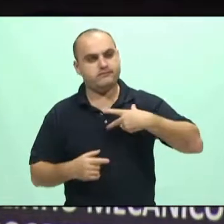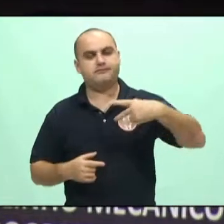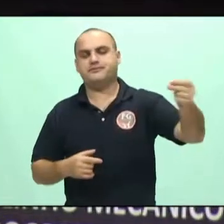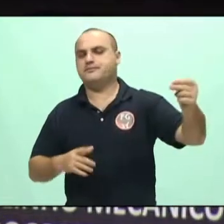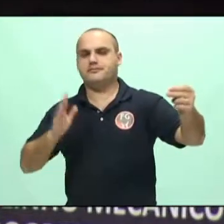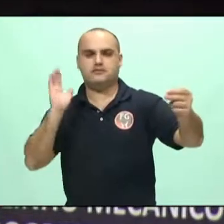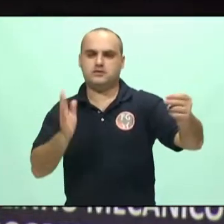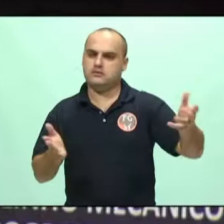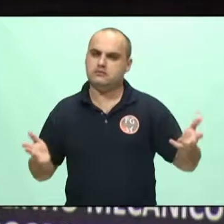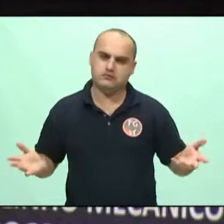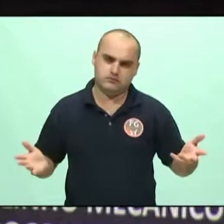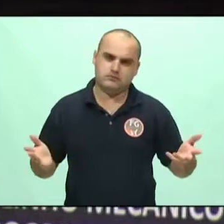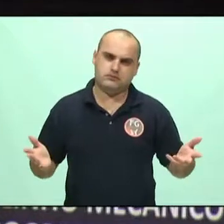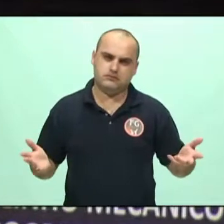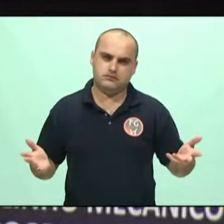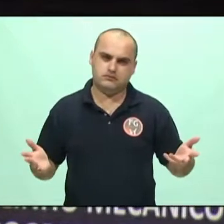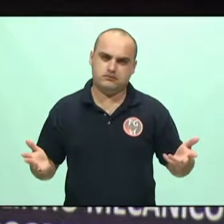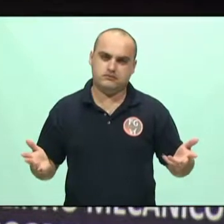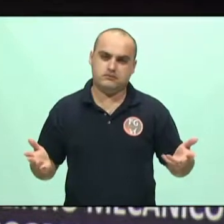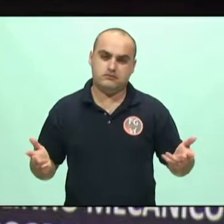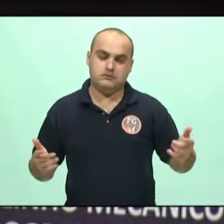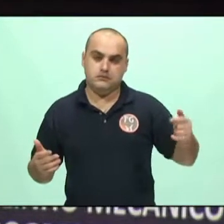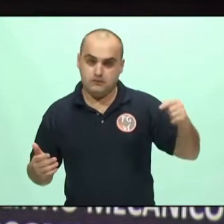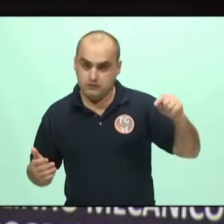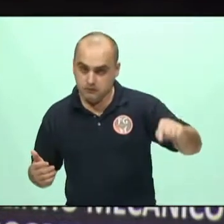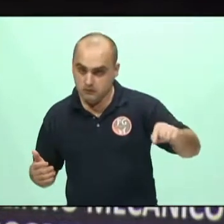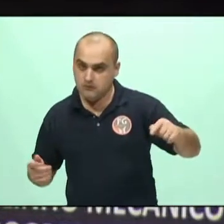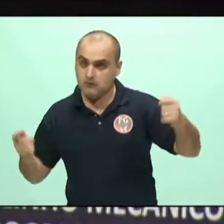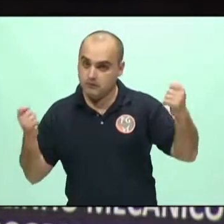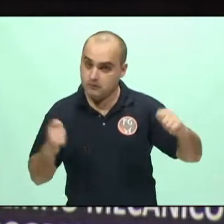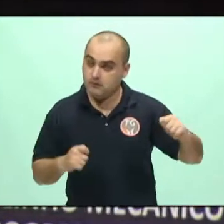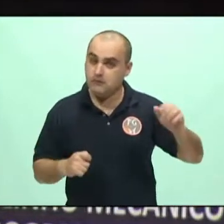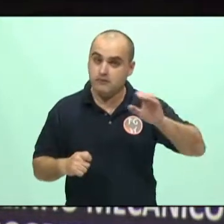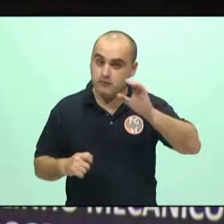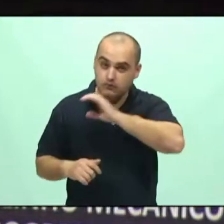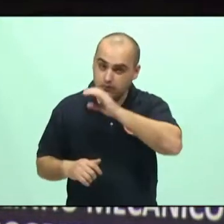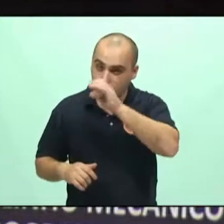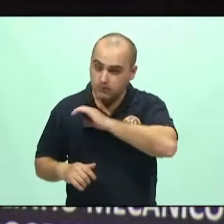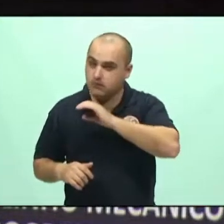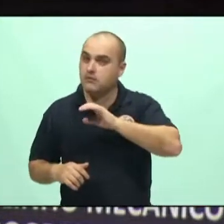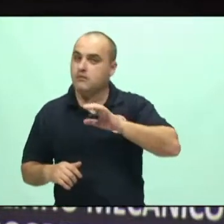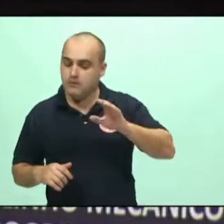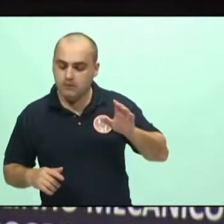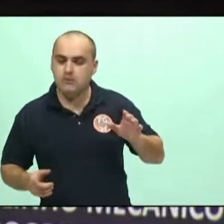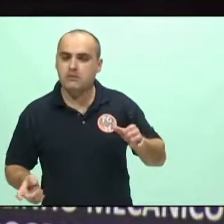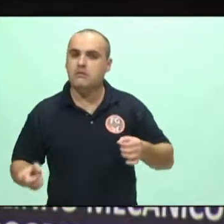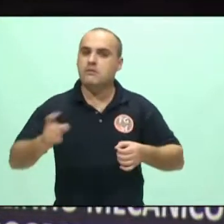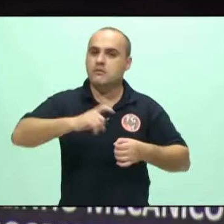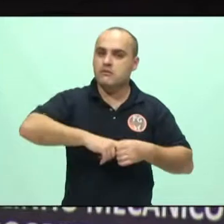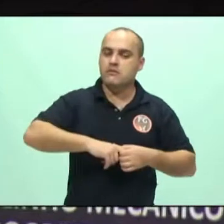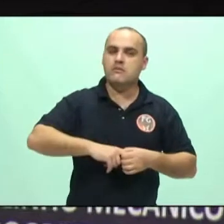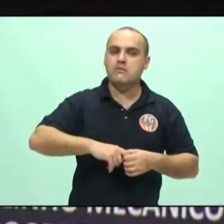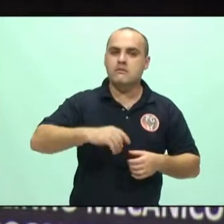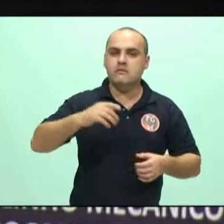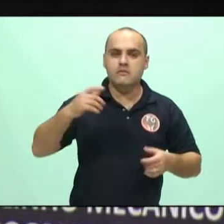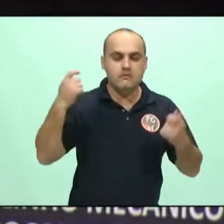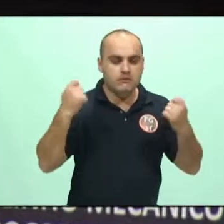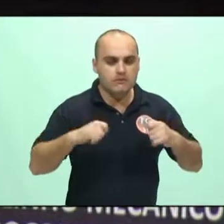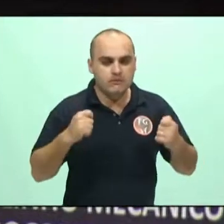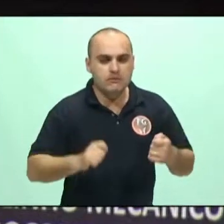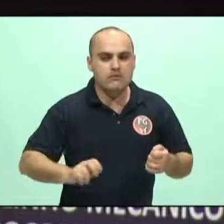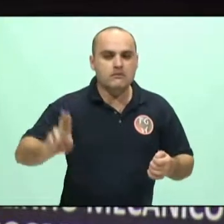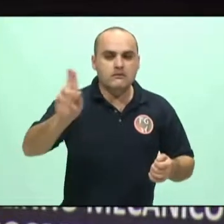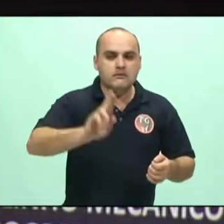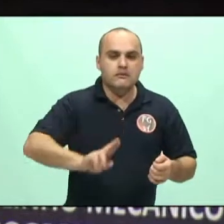irão Ah então isso precisa ser talvez antes até de da retomada seja uma necessidade com relação